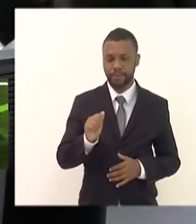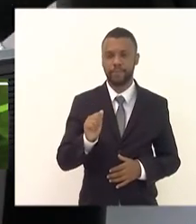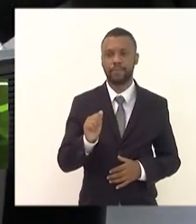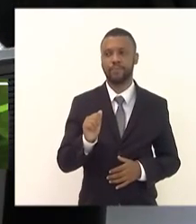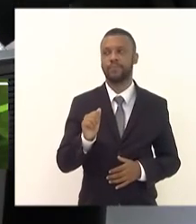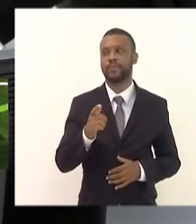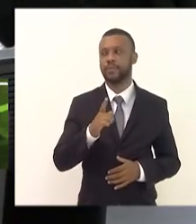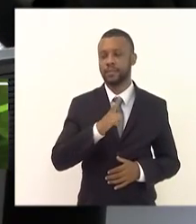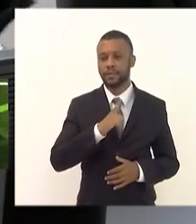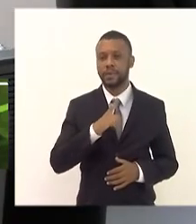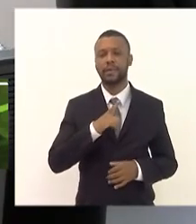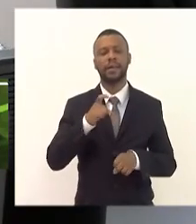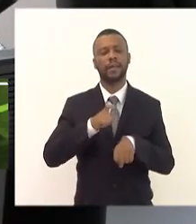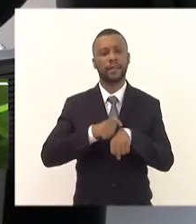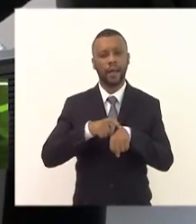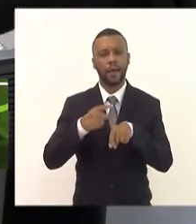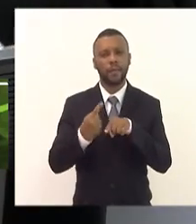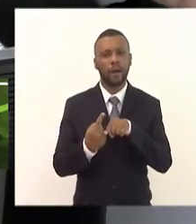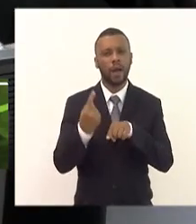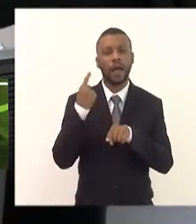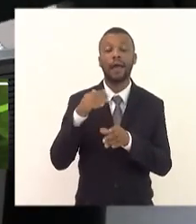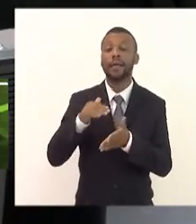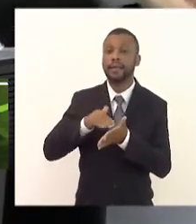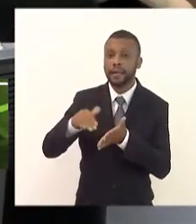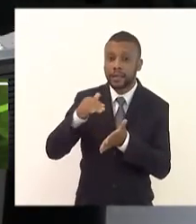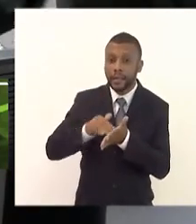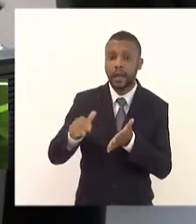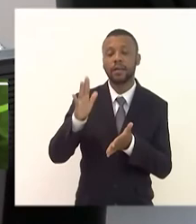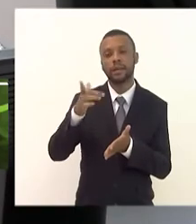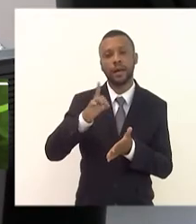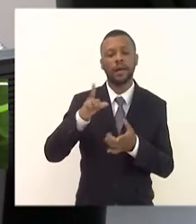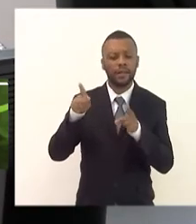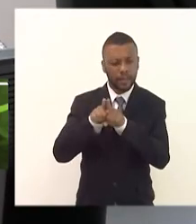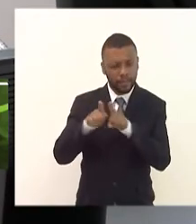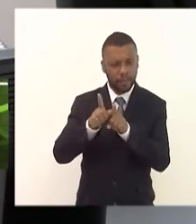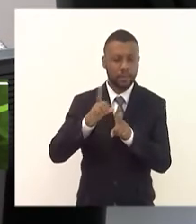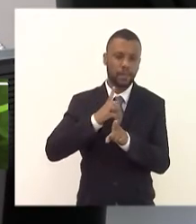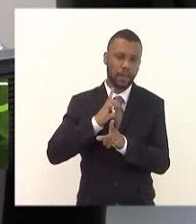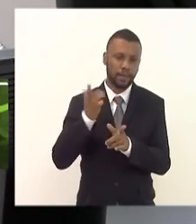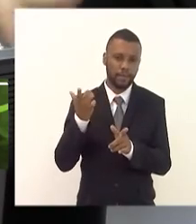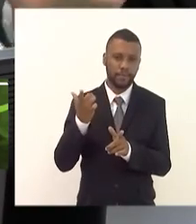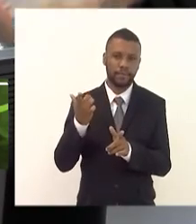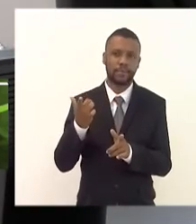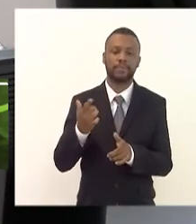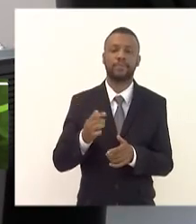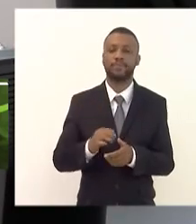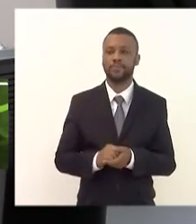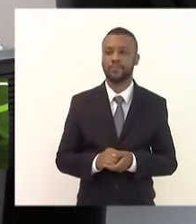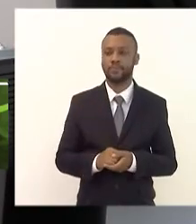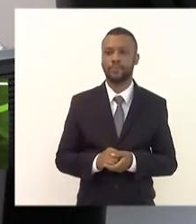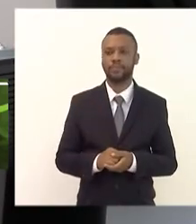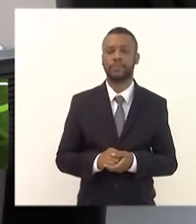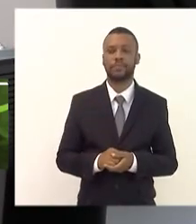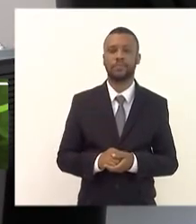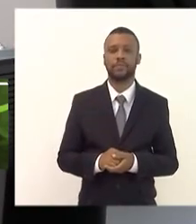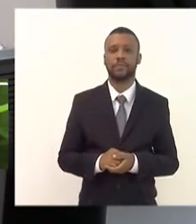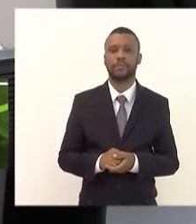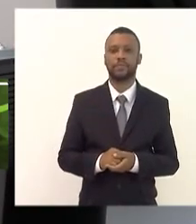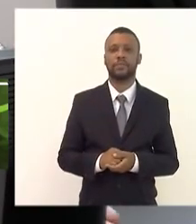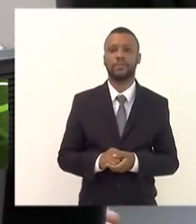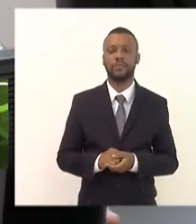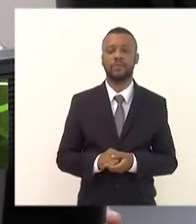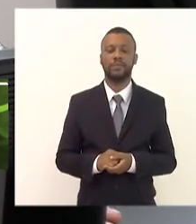veio aqui, na época ainda era secretária, já desceu do Olimpo também, o Max Lemos, já veio para o terreno dos